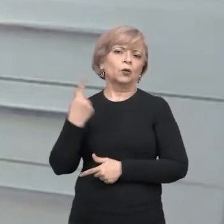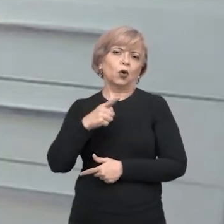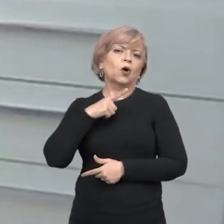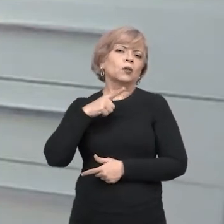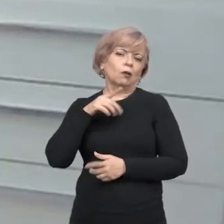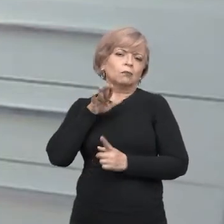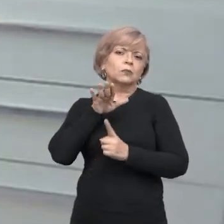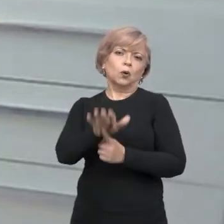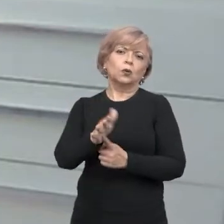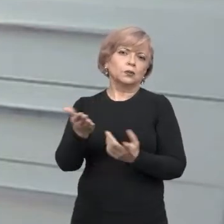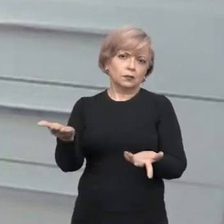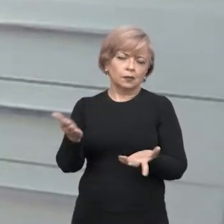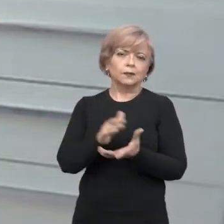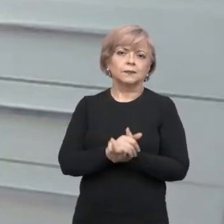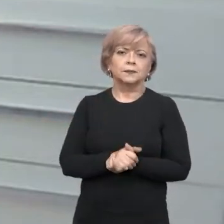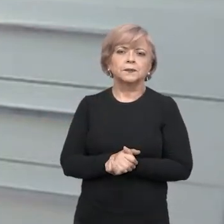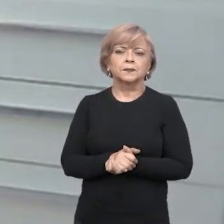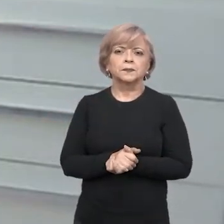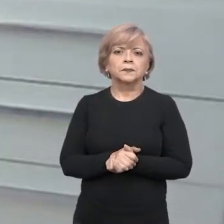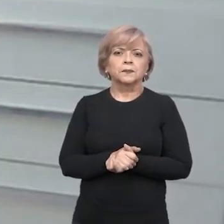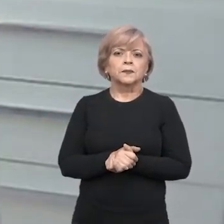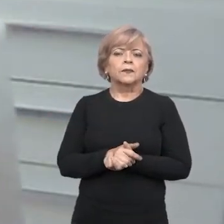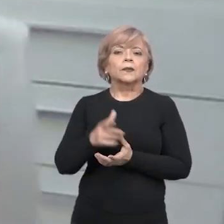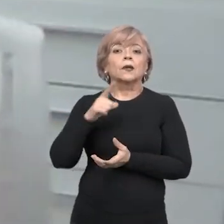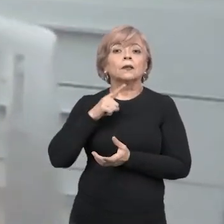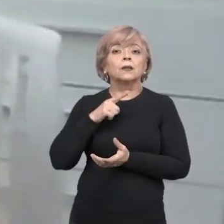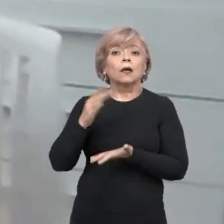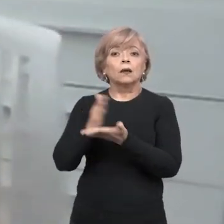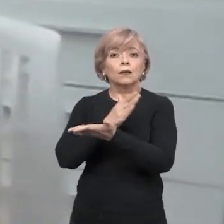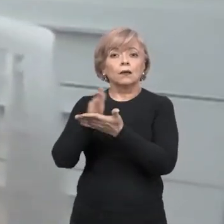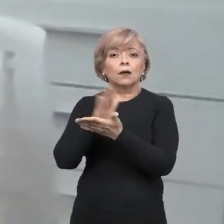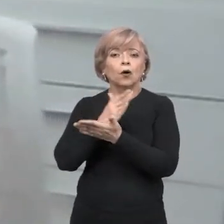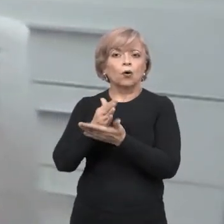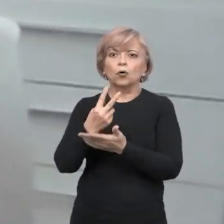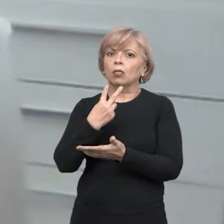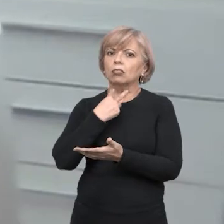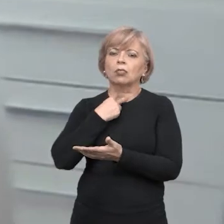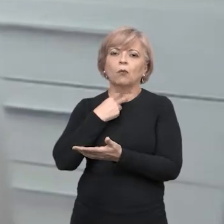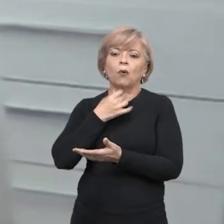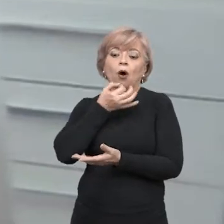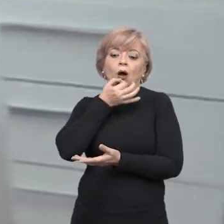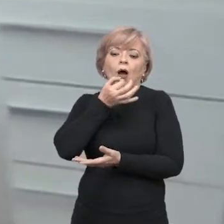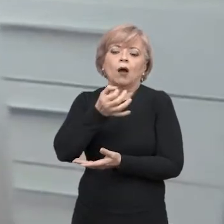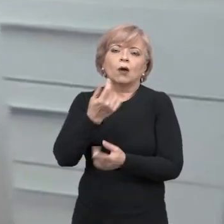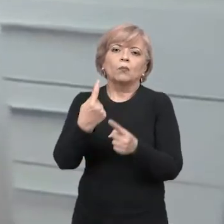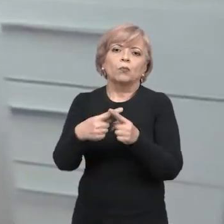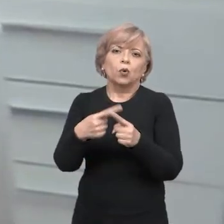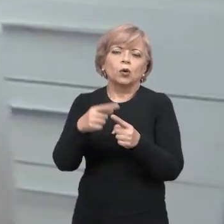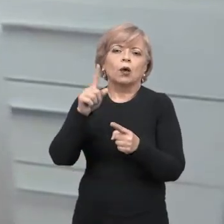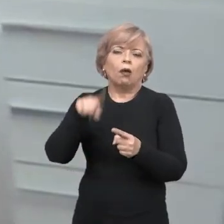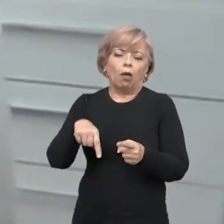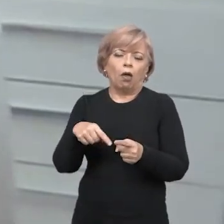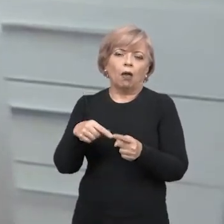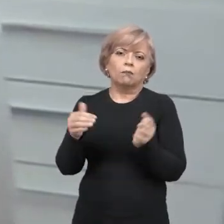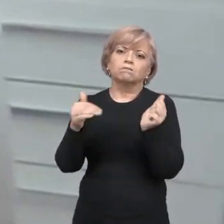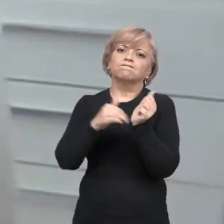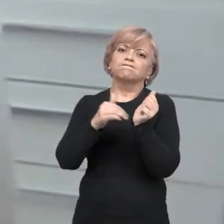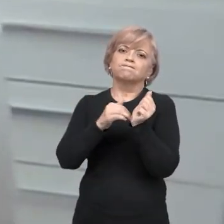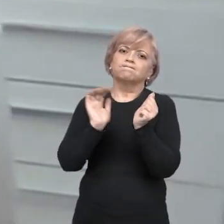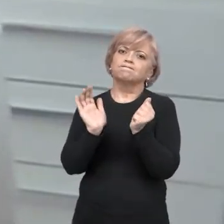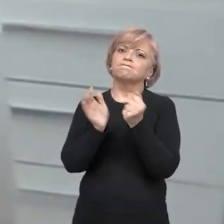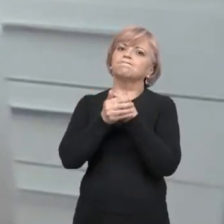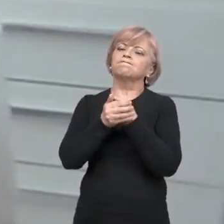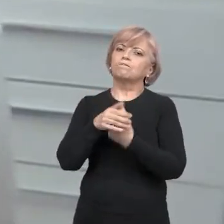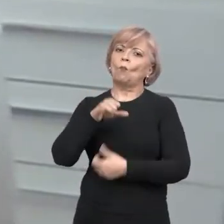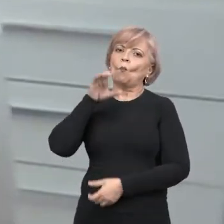sido destacadas e algumas a gente não pode nem falar porque é uma questão também do sigilo